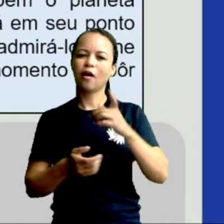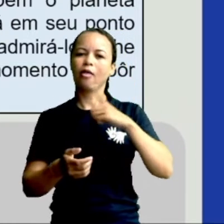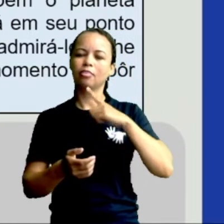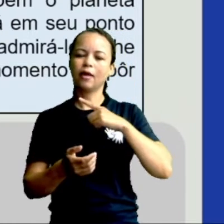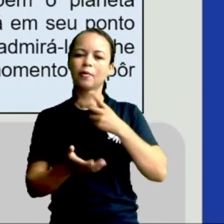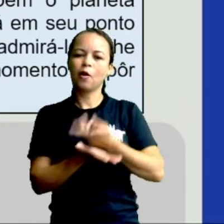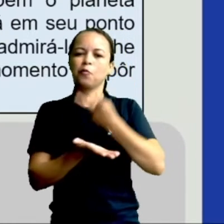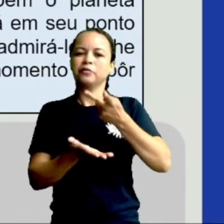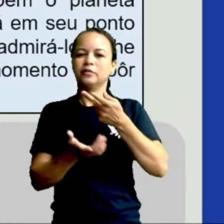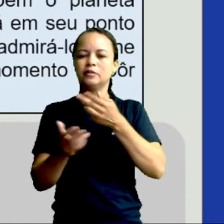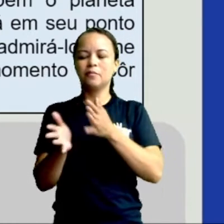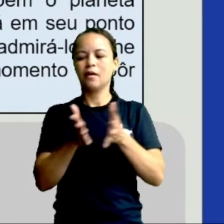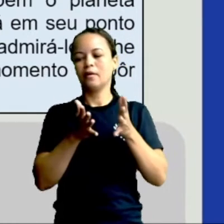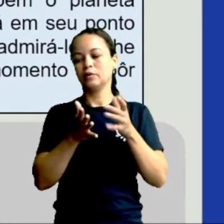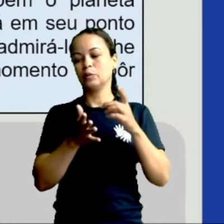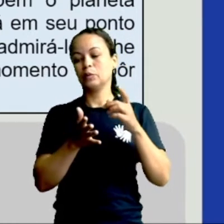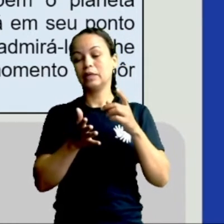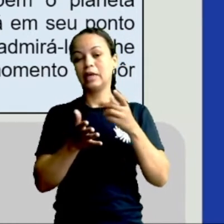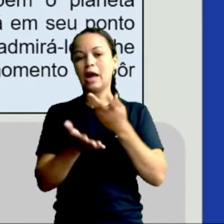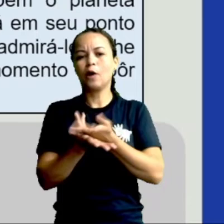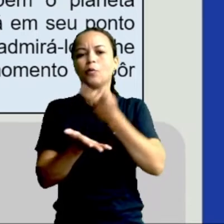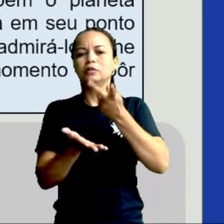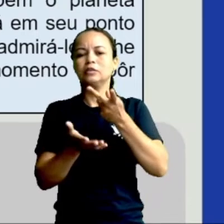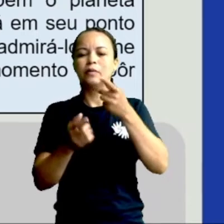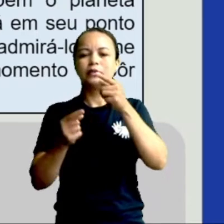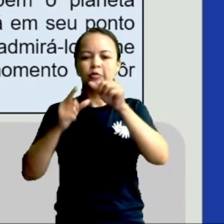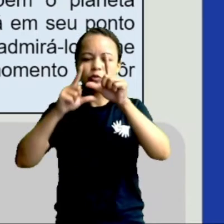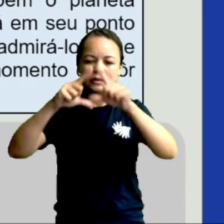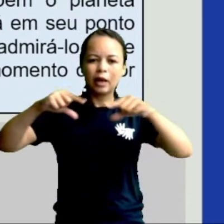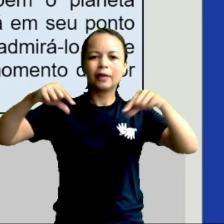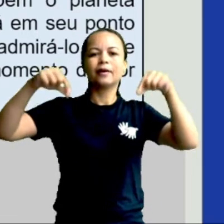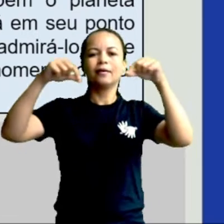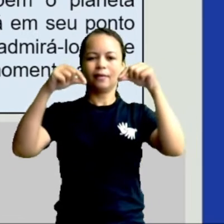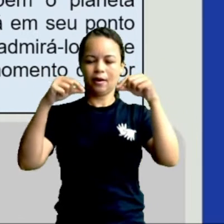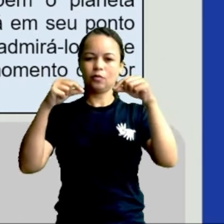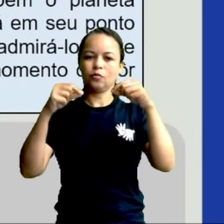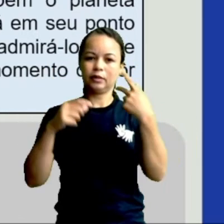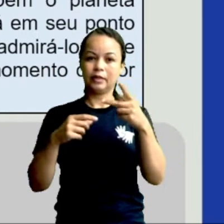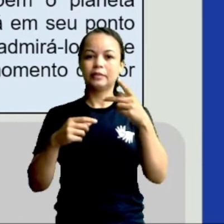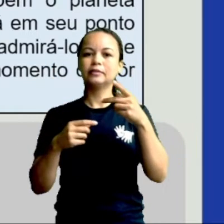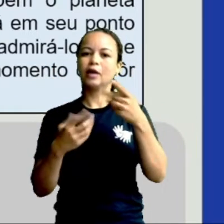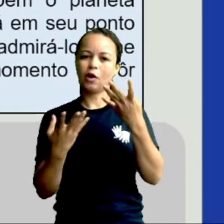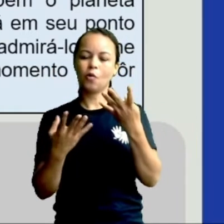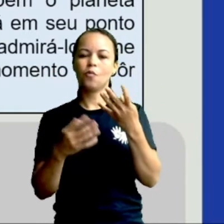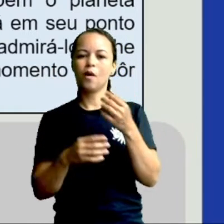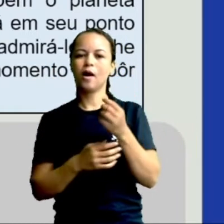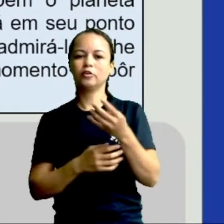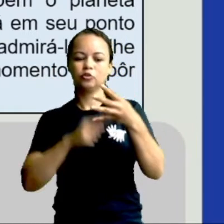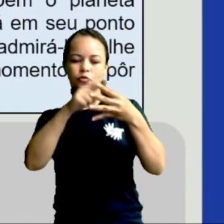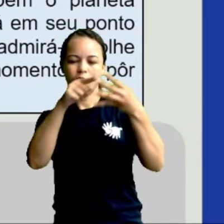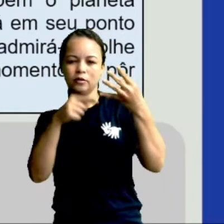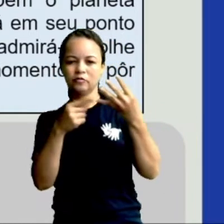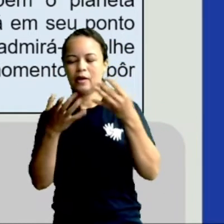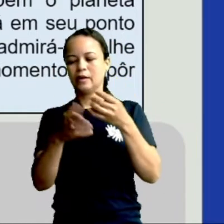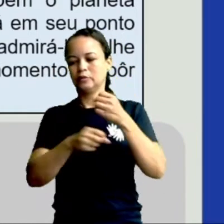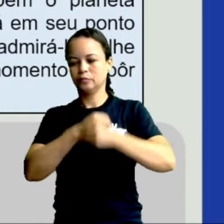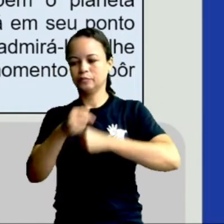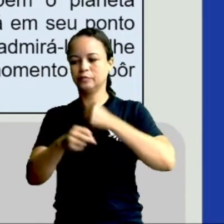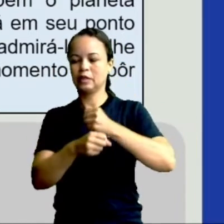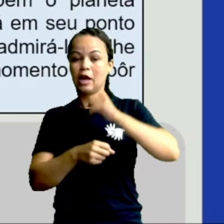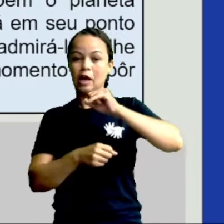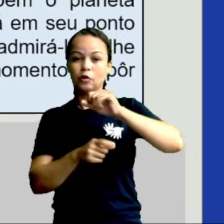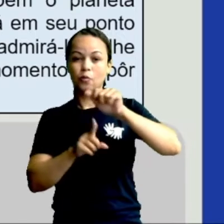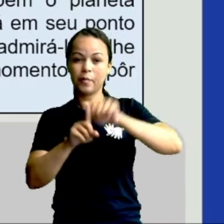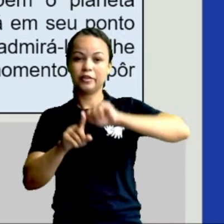que é justamente, né, o acontecimento cíclico da Lua, né, que são as suas fases, ó. Se a gente olhar em janeiro de